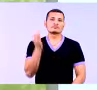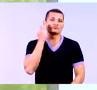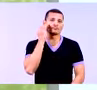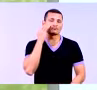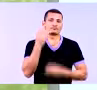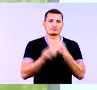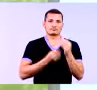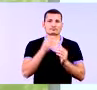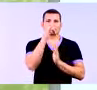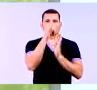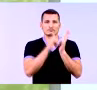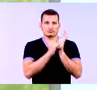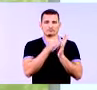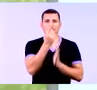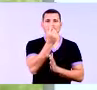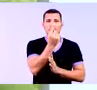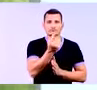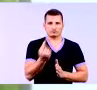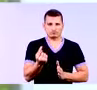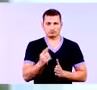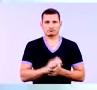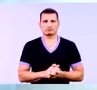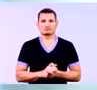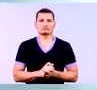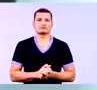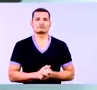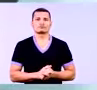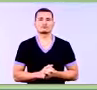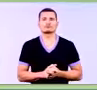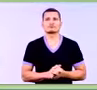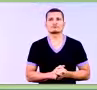instalação de cada um desses. Vamos à lousa.